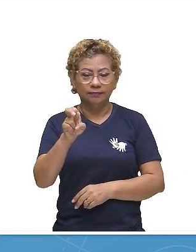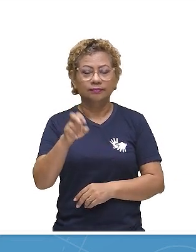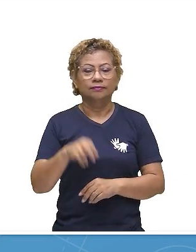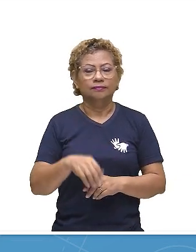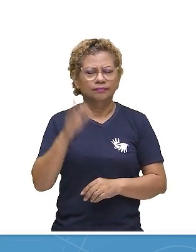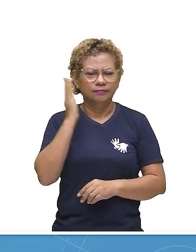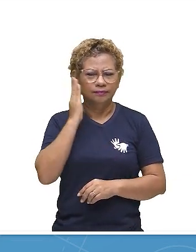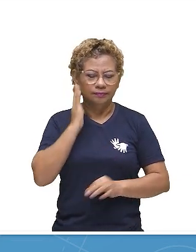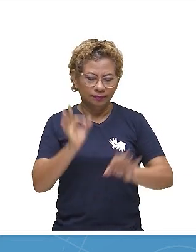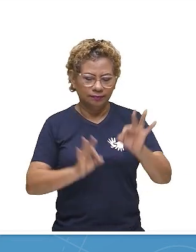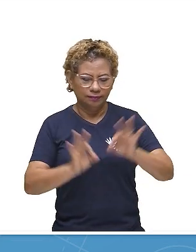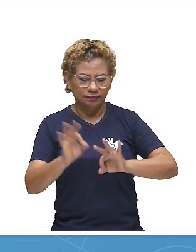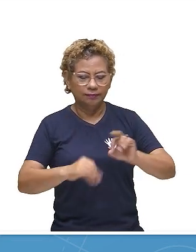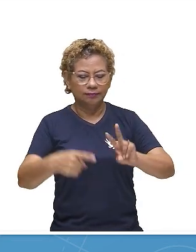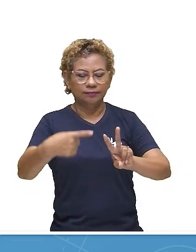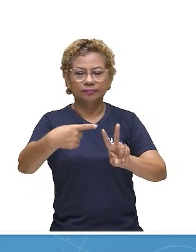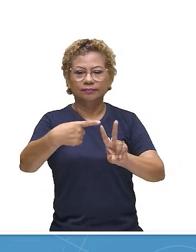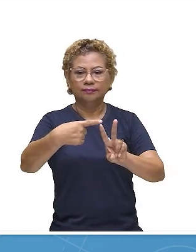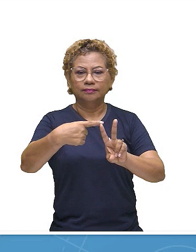raiz quadrada.